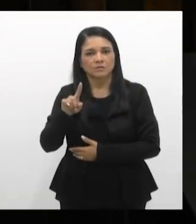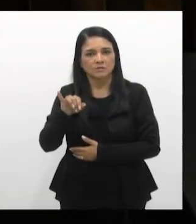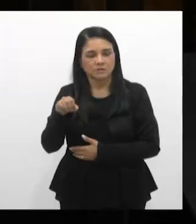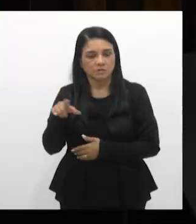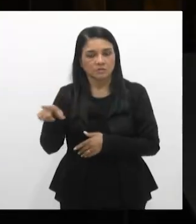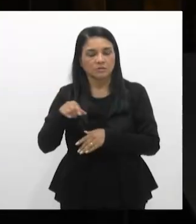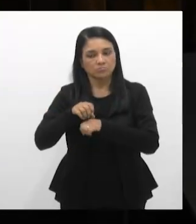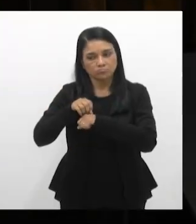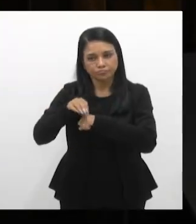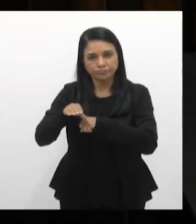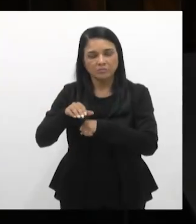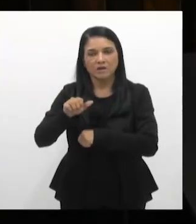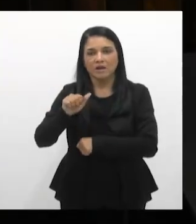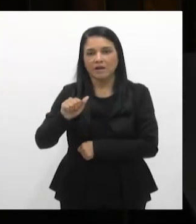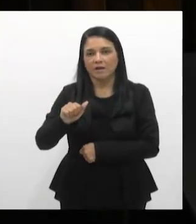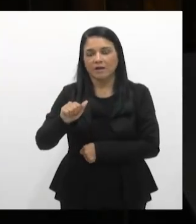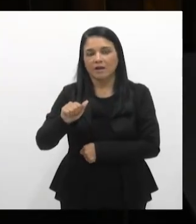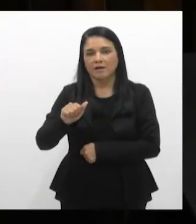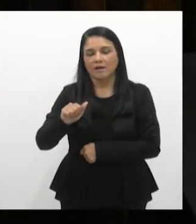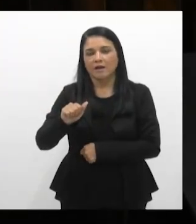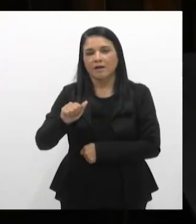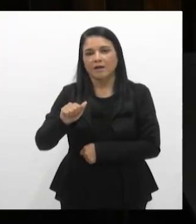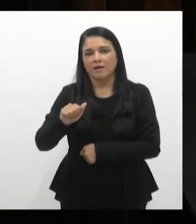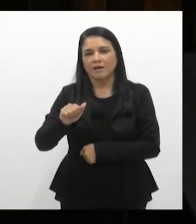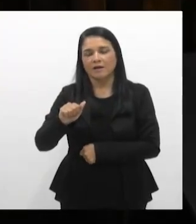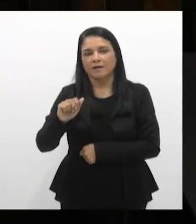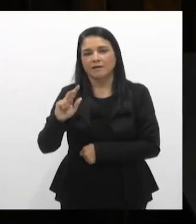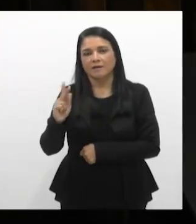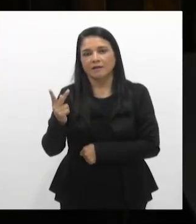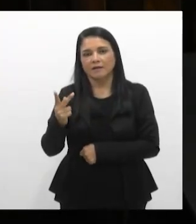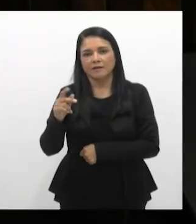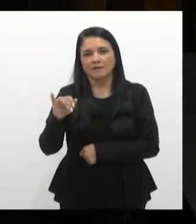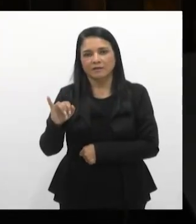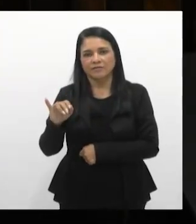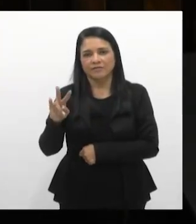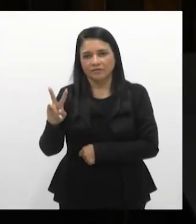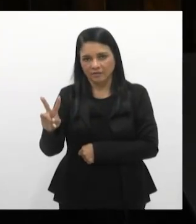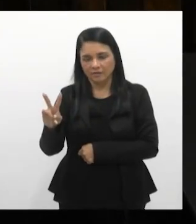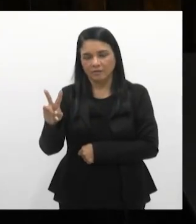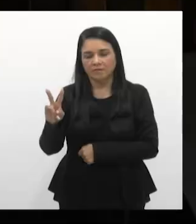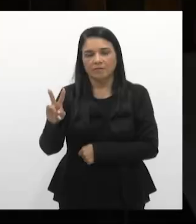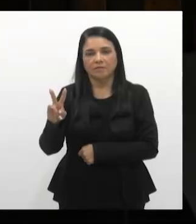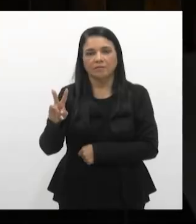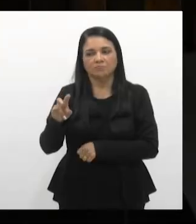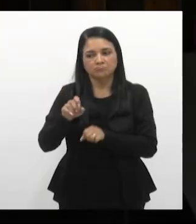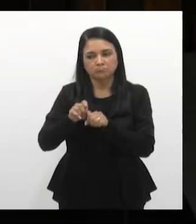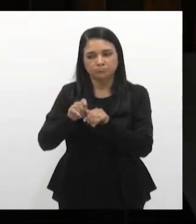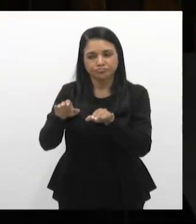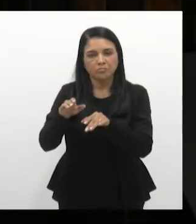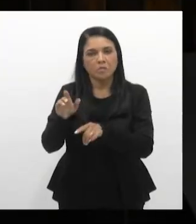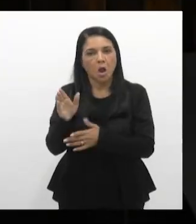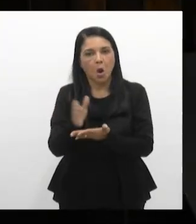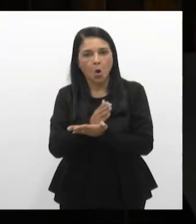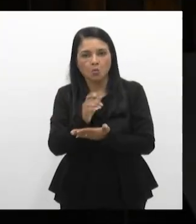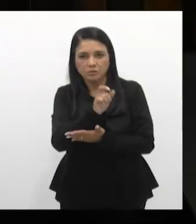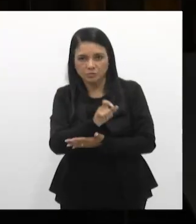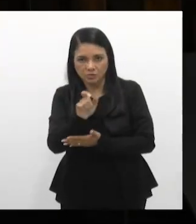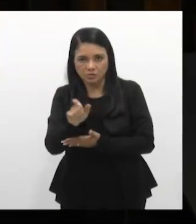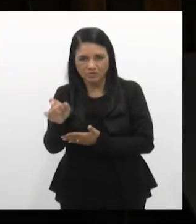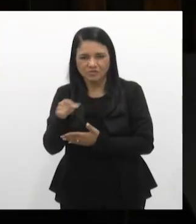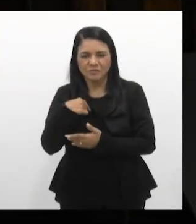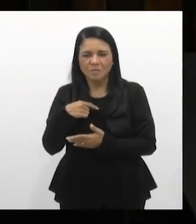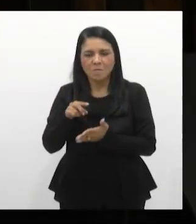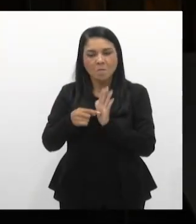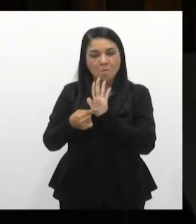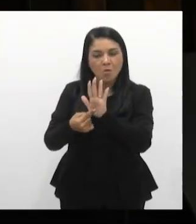HIV para algumas pessoas. E aí fica a incerteza de